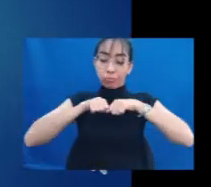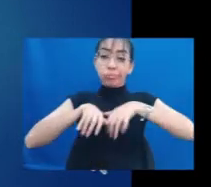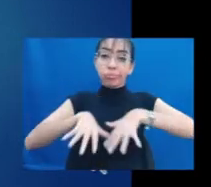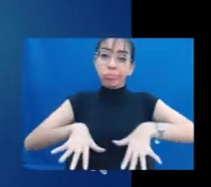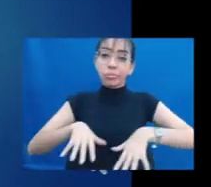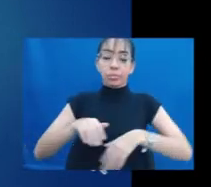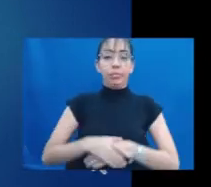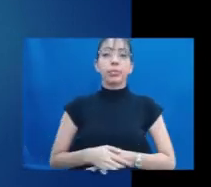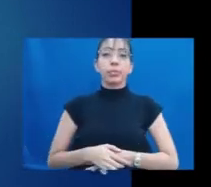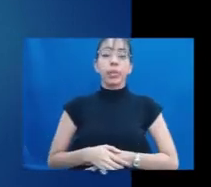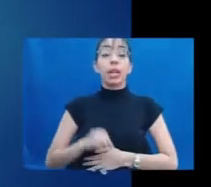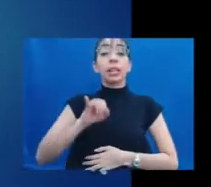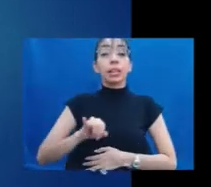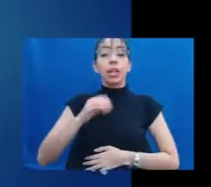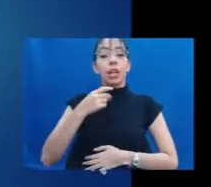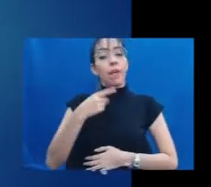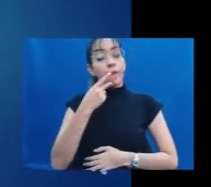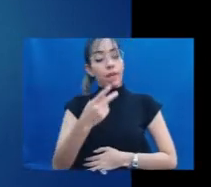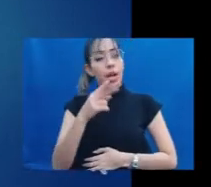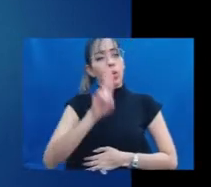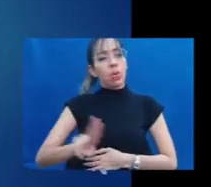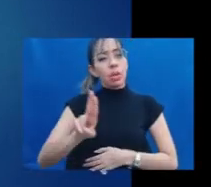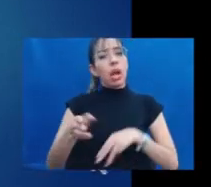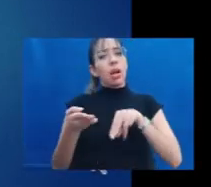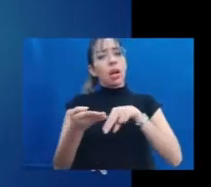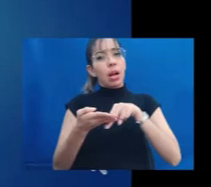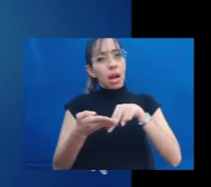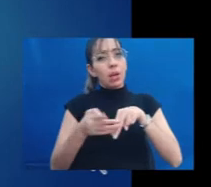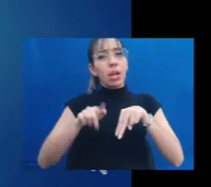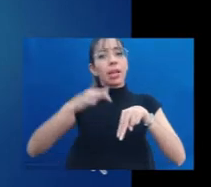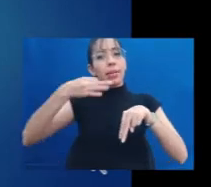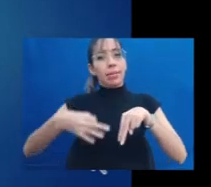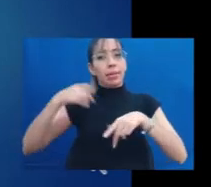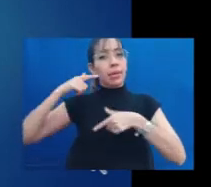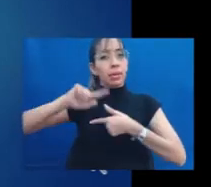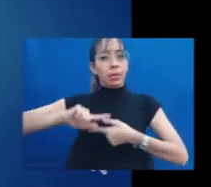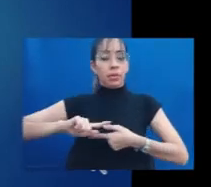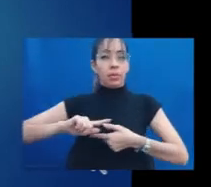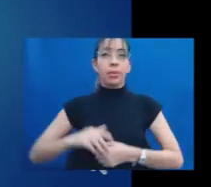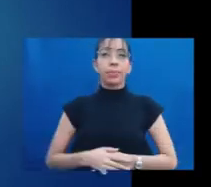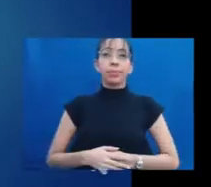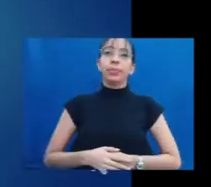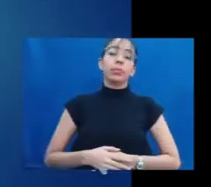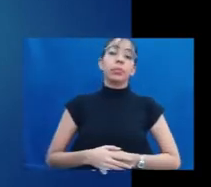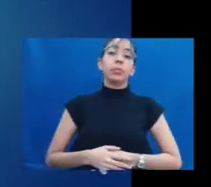laboratório. Então, quando a gente fala calça comprida, vamos ter em mente que é aquela calça comprida que realmente não tem rasgos.